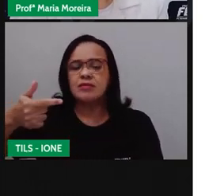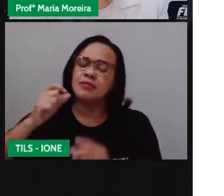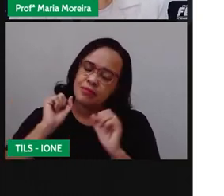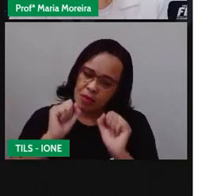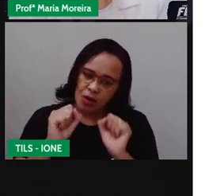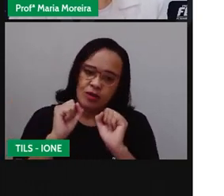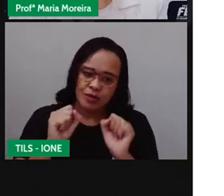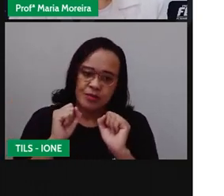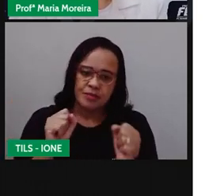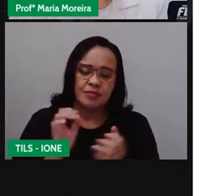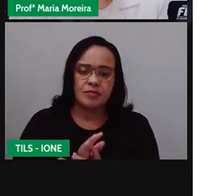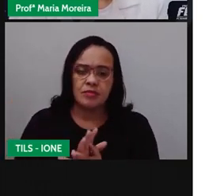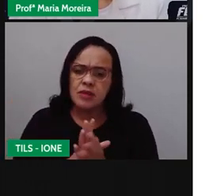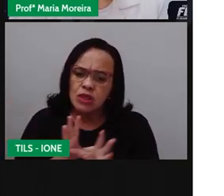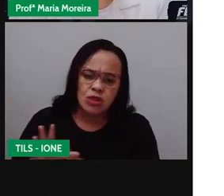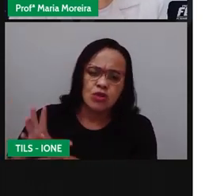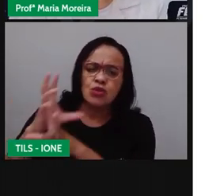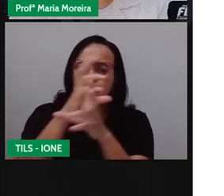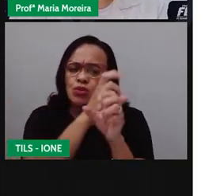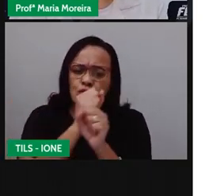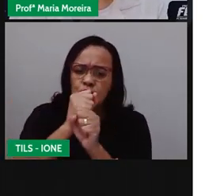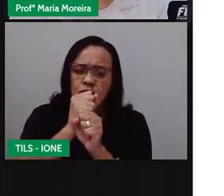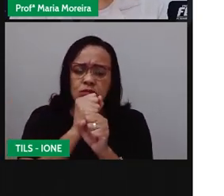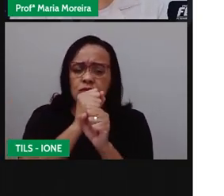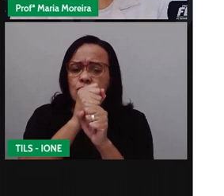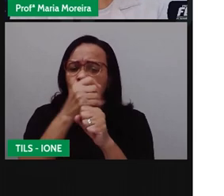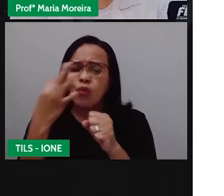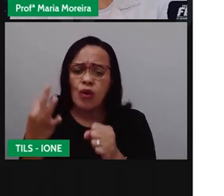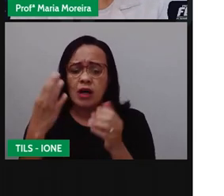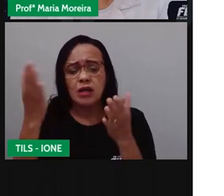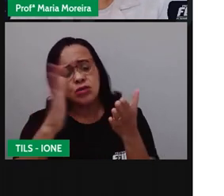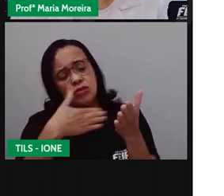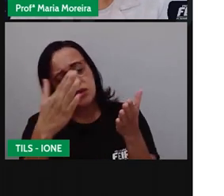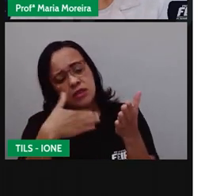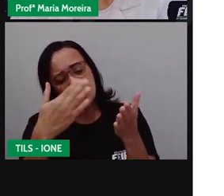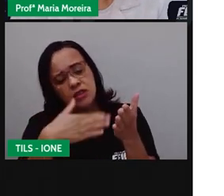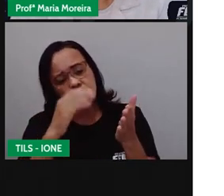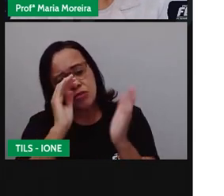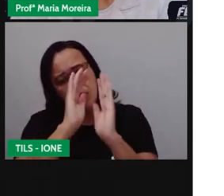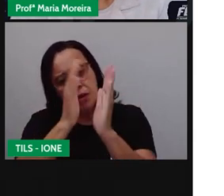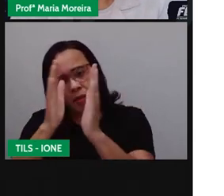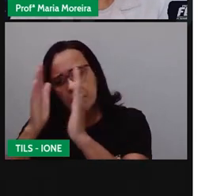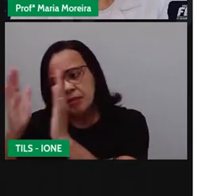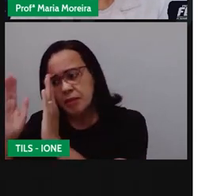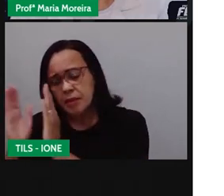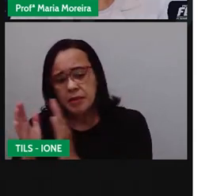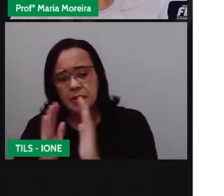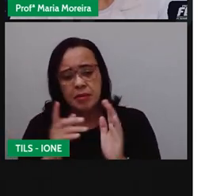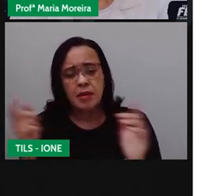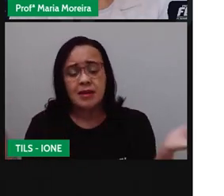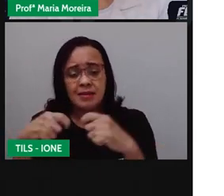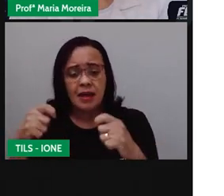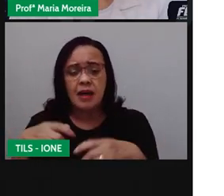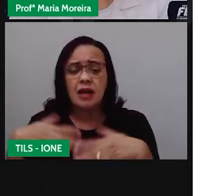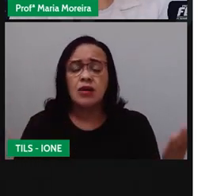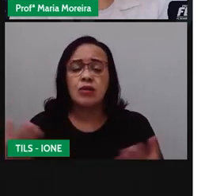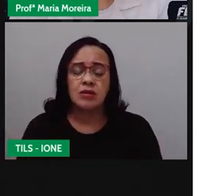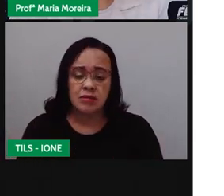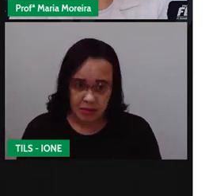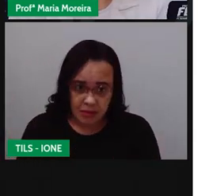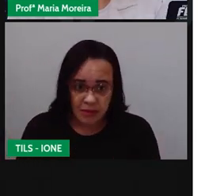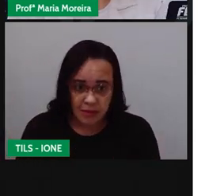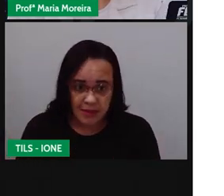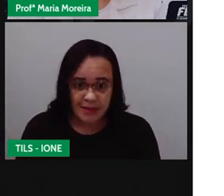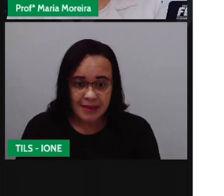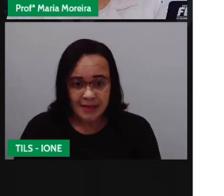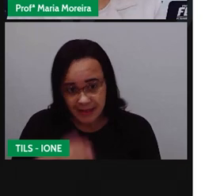12. No total, quantos livros cabem na estante? Você sabe? É só a gente fazer o quê?